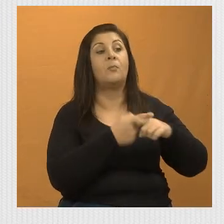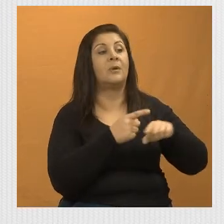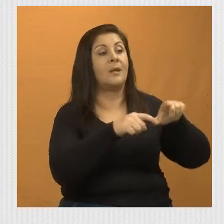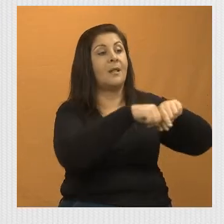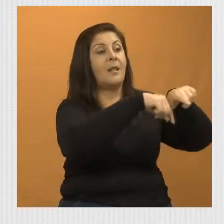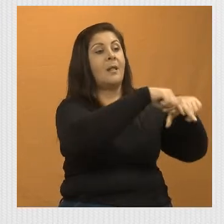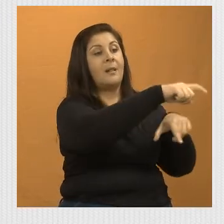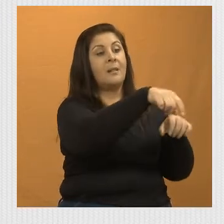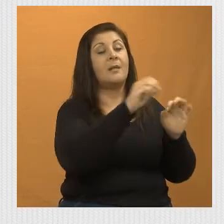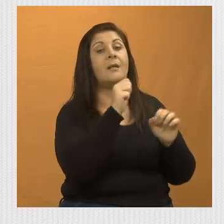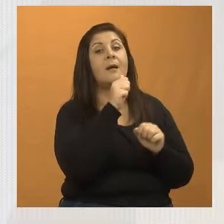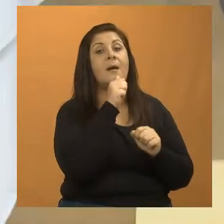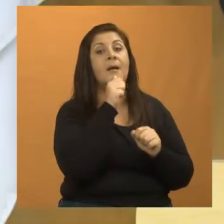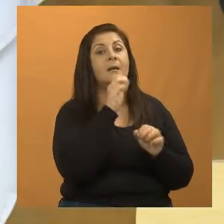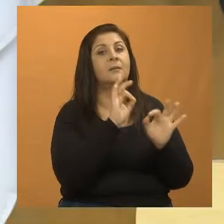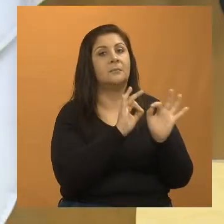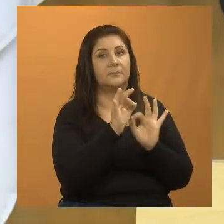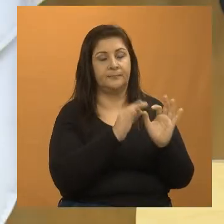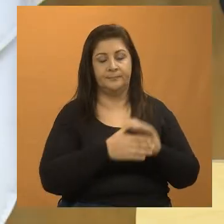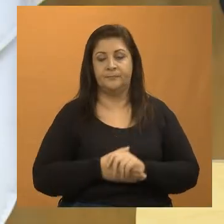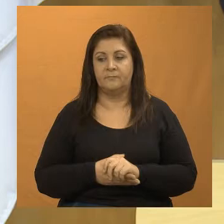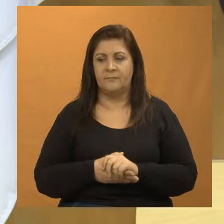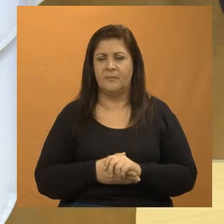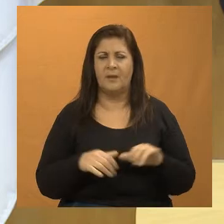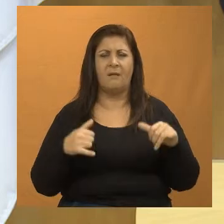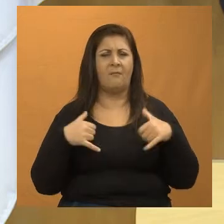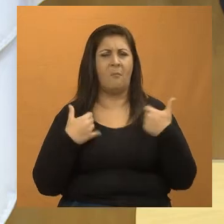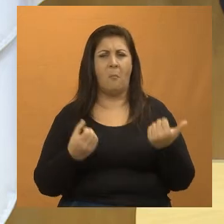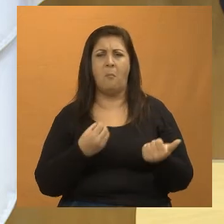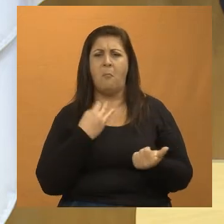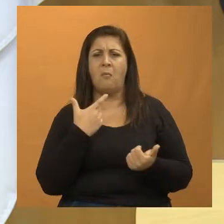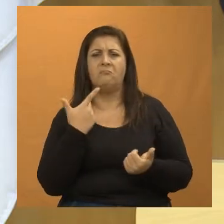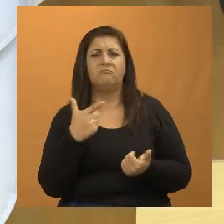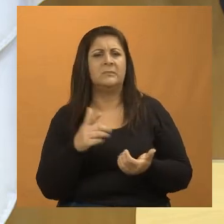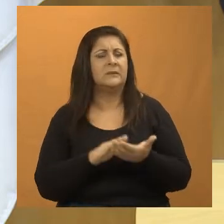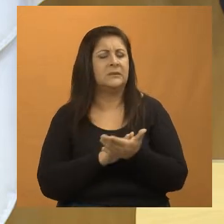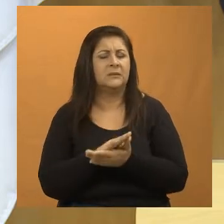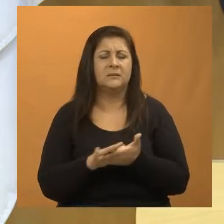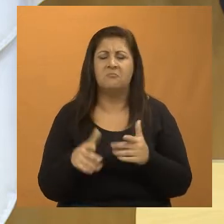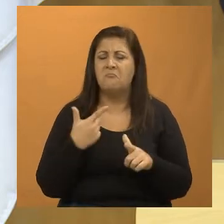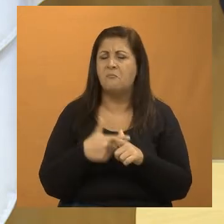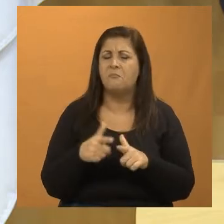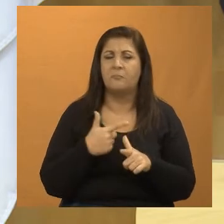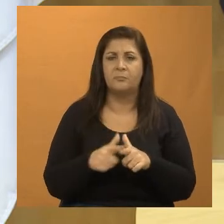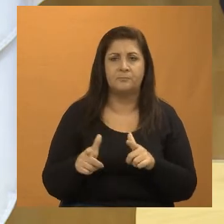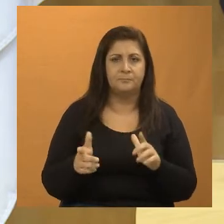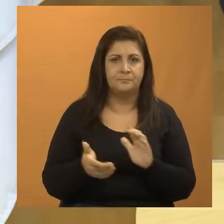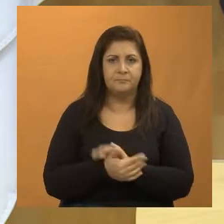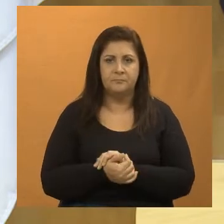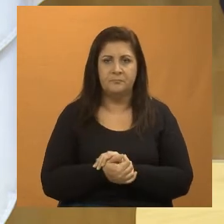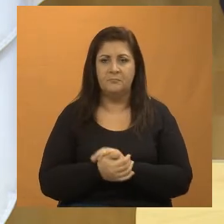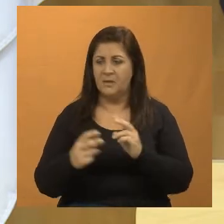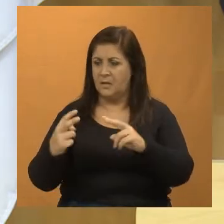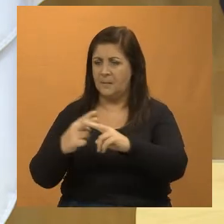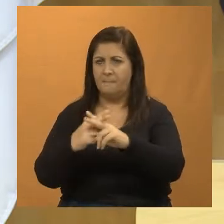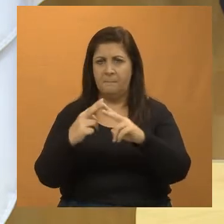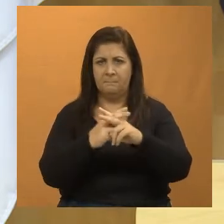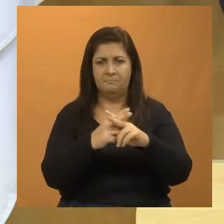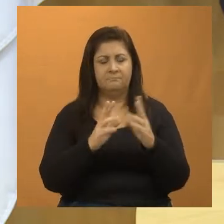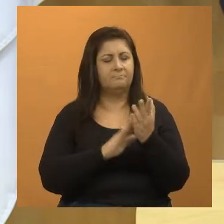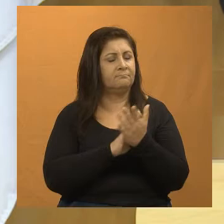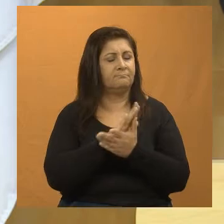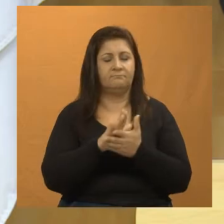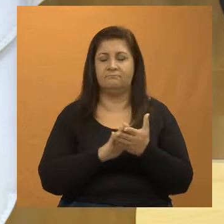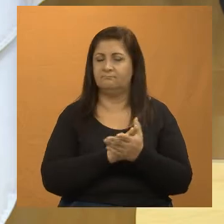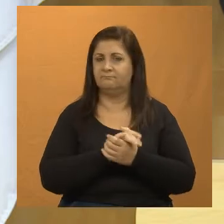festa maravilhosa, onde não houve nenhum incidente, nenhum problema entre as torcidas e nem muito